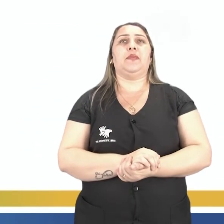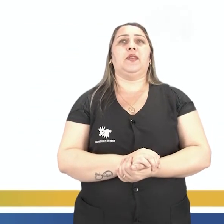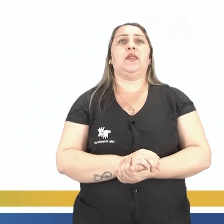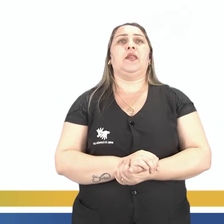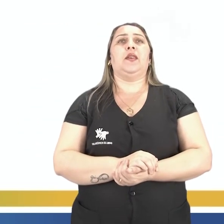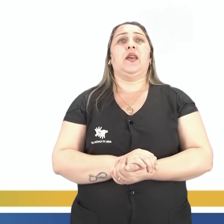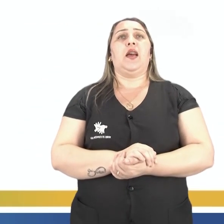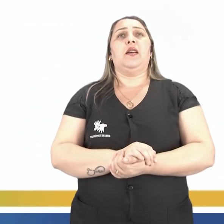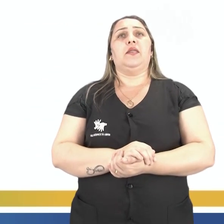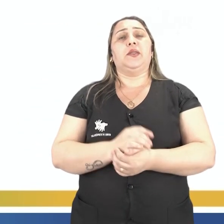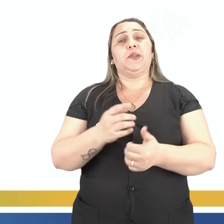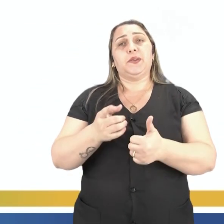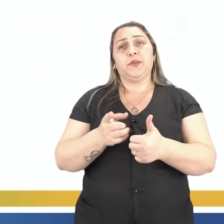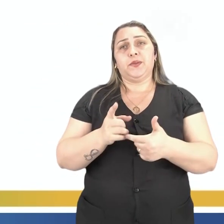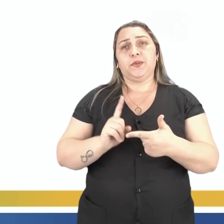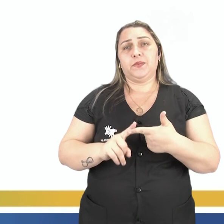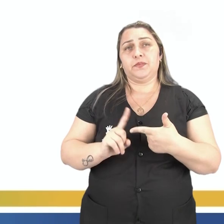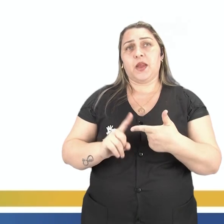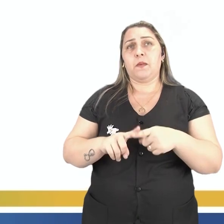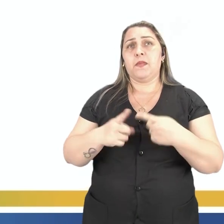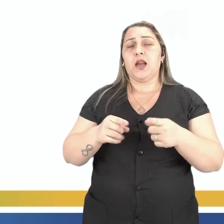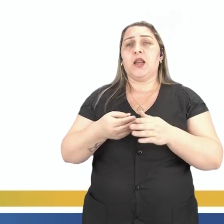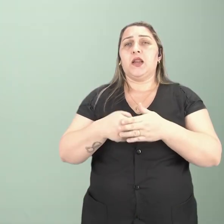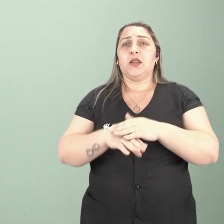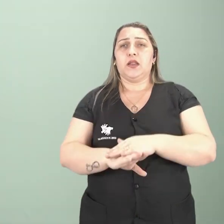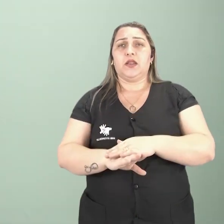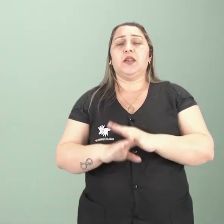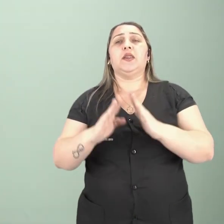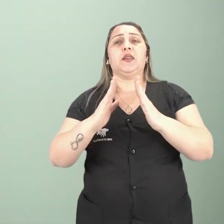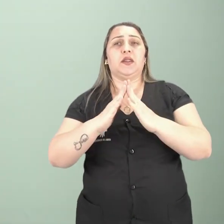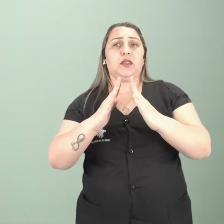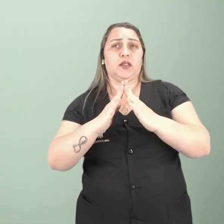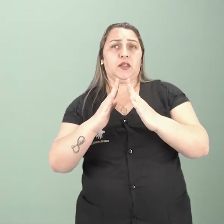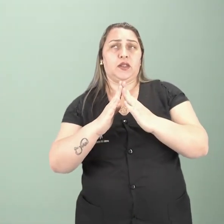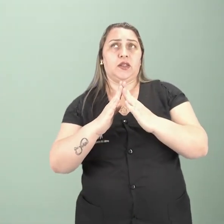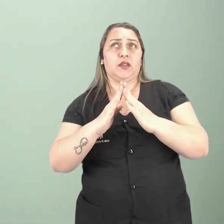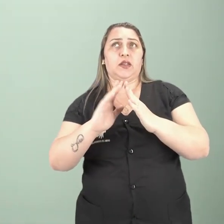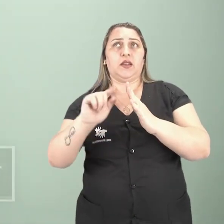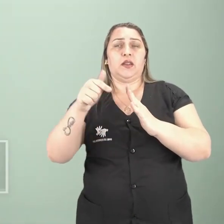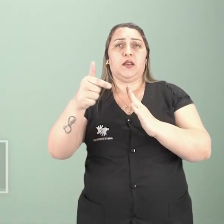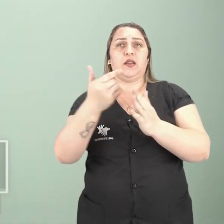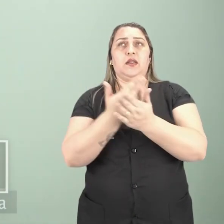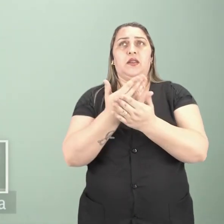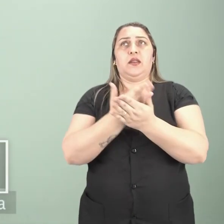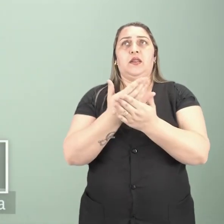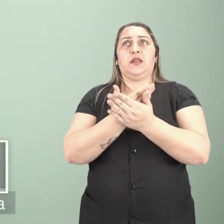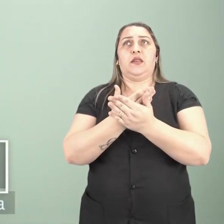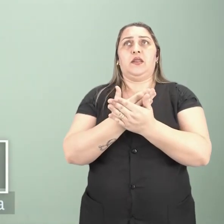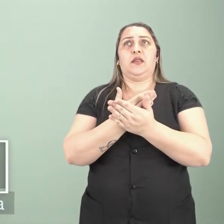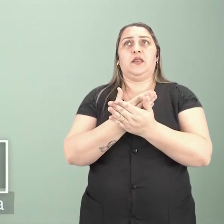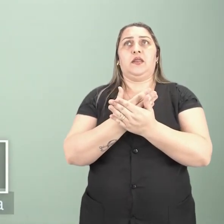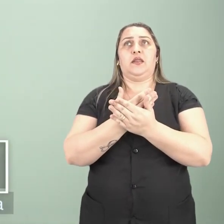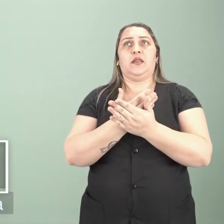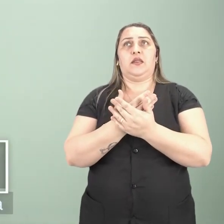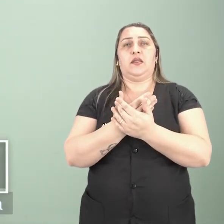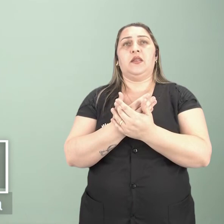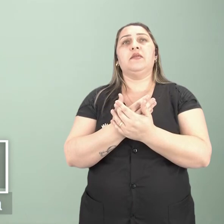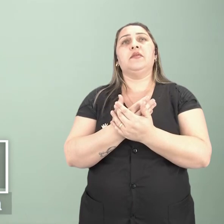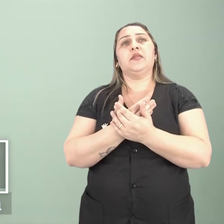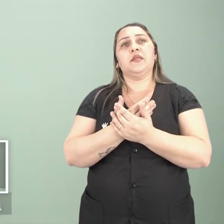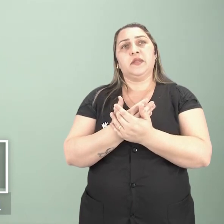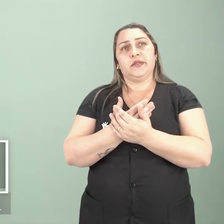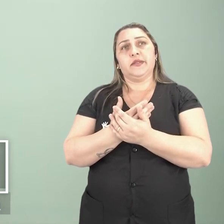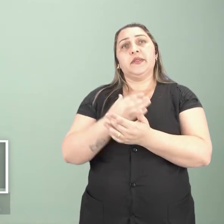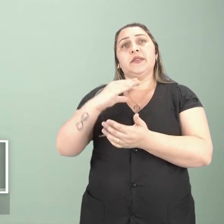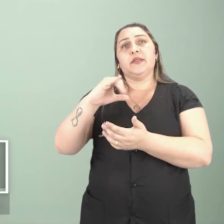aí, eu tenho mais uma questão para vocês, mas eu vou deixar para resolver com vocês na próxima aula, que é a questão sobre o Cildo